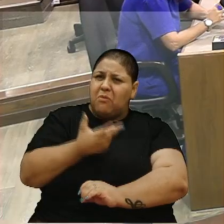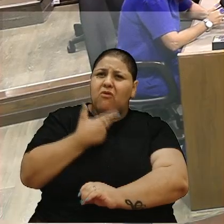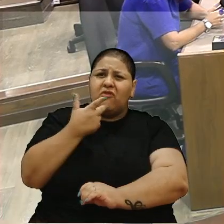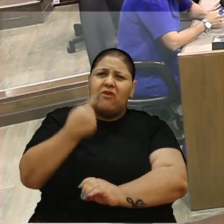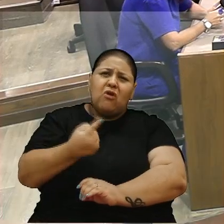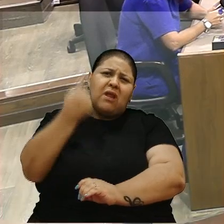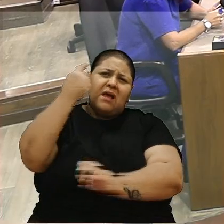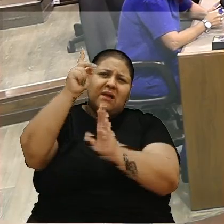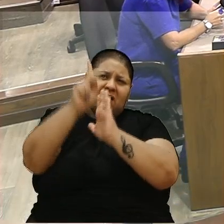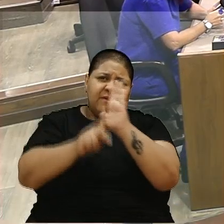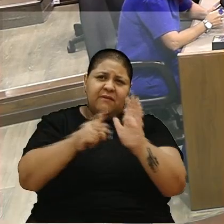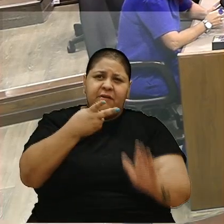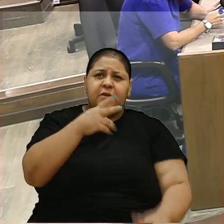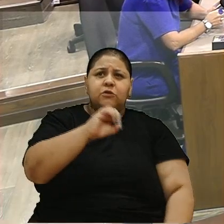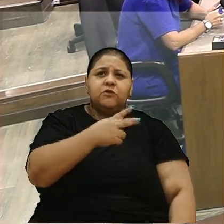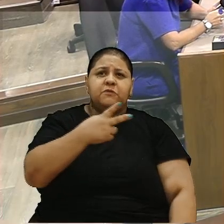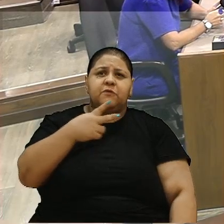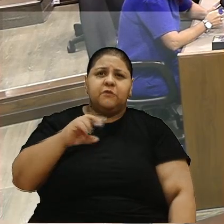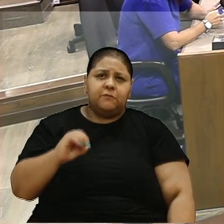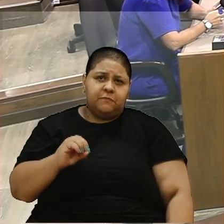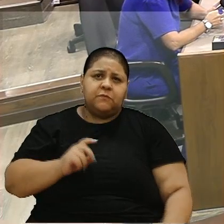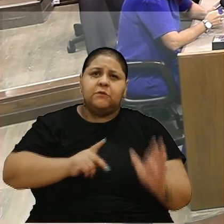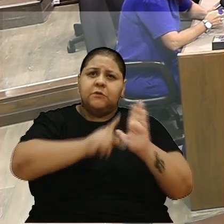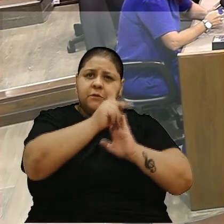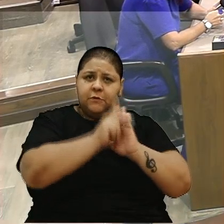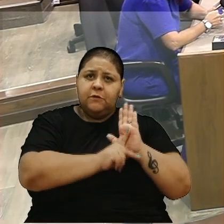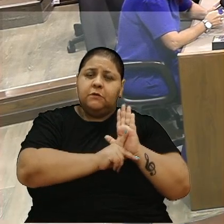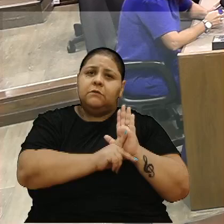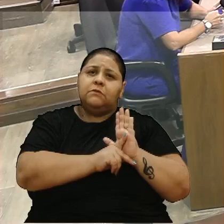projeto lá de 2020. Projeto